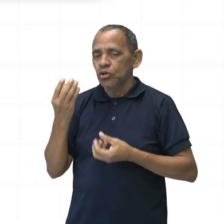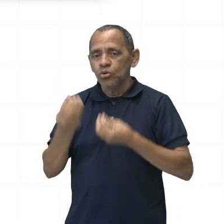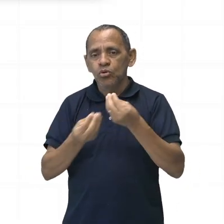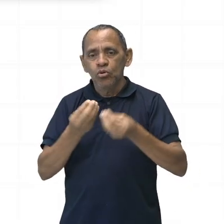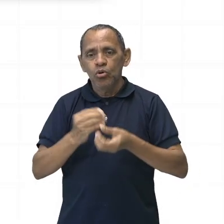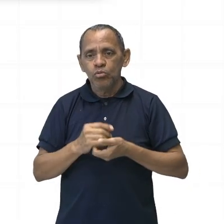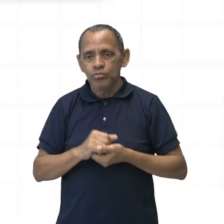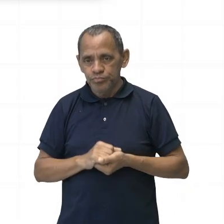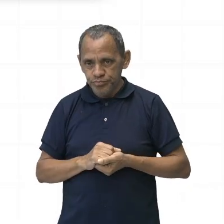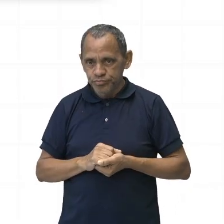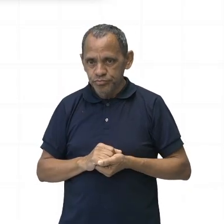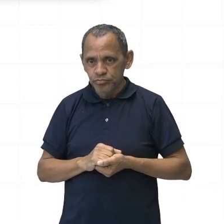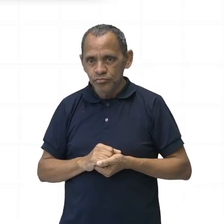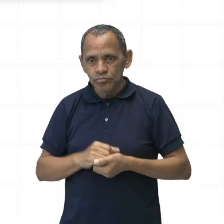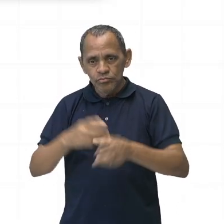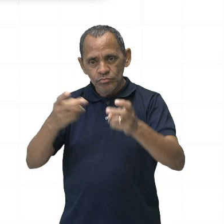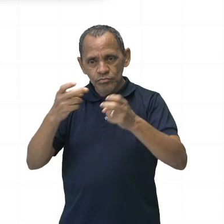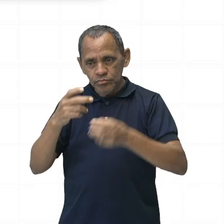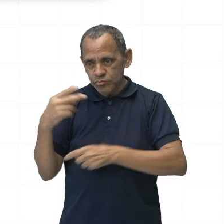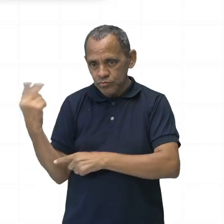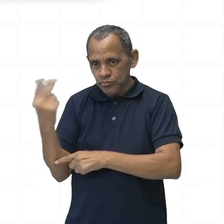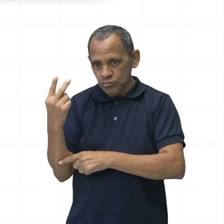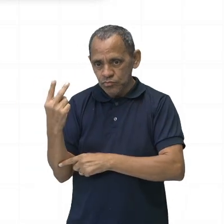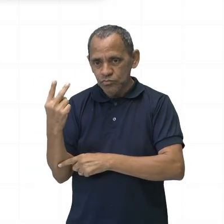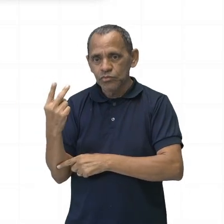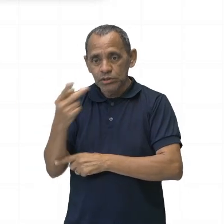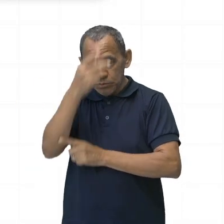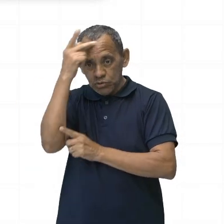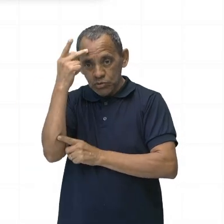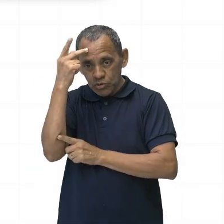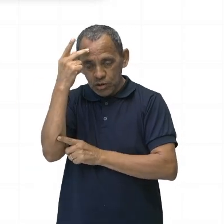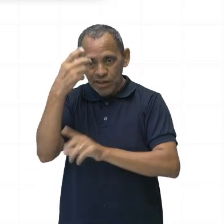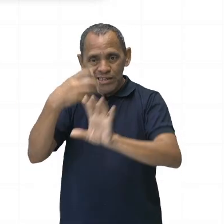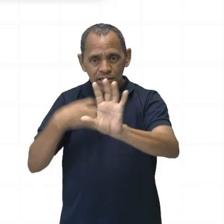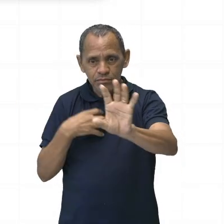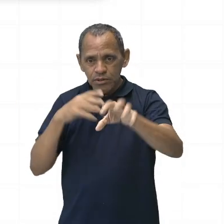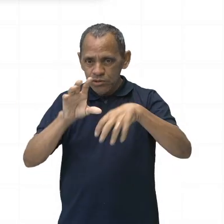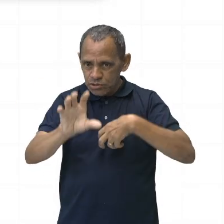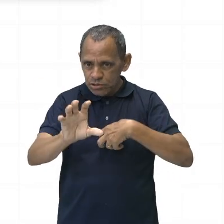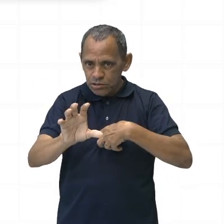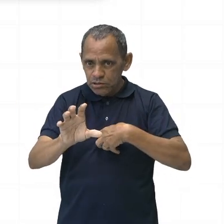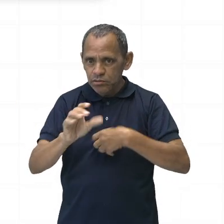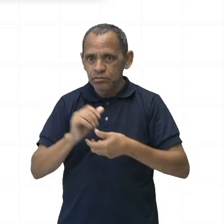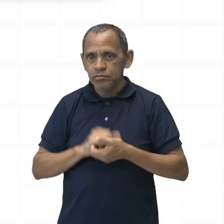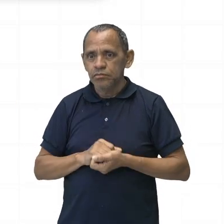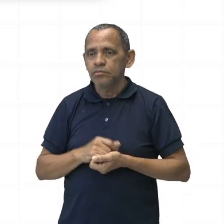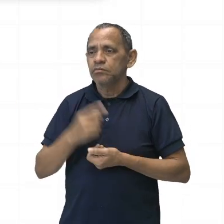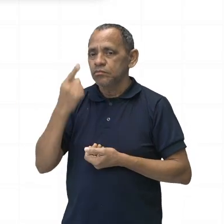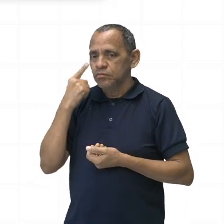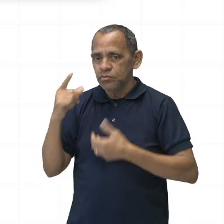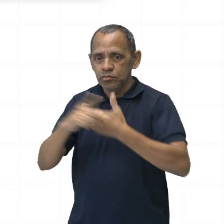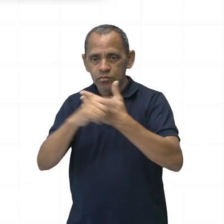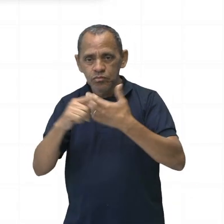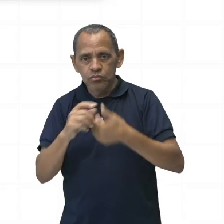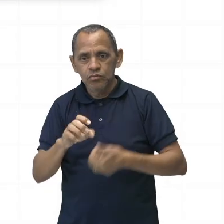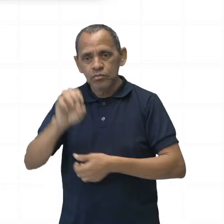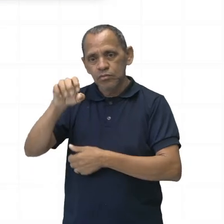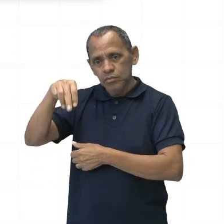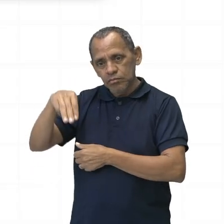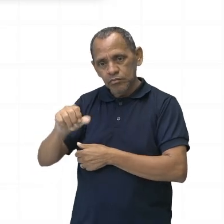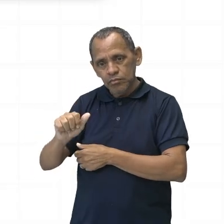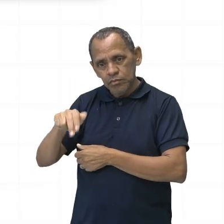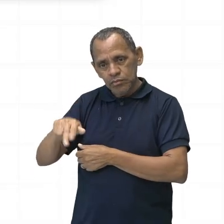filósofo francês Emmanuel Levinas dizia que agir com alteridade significa ir além da amizade, ir além